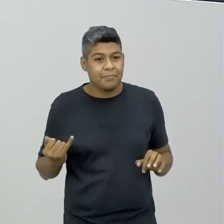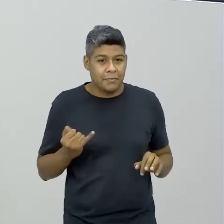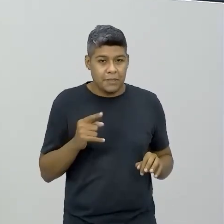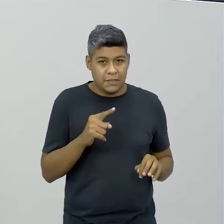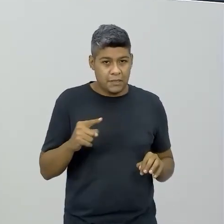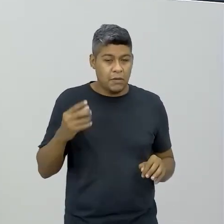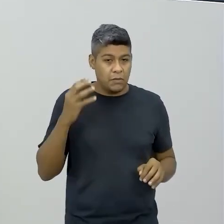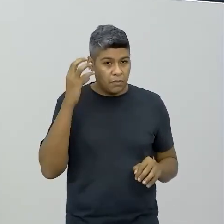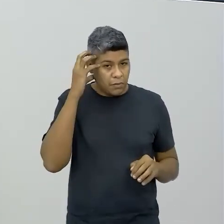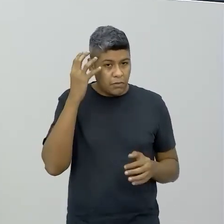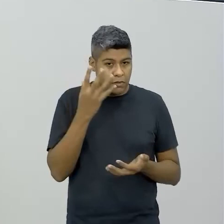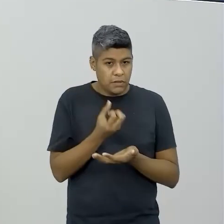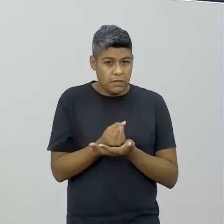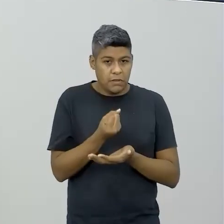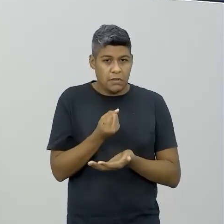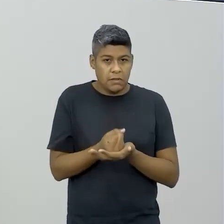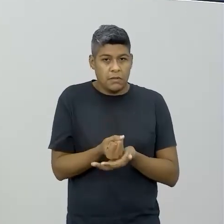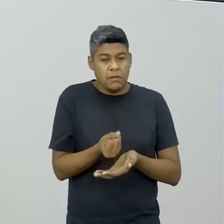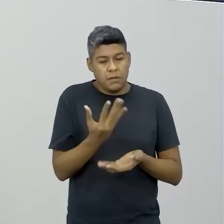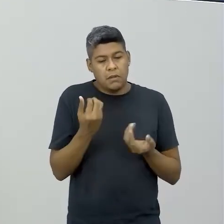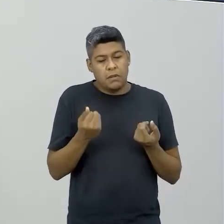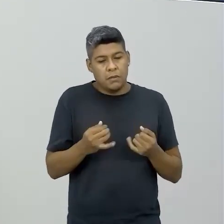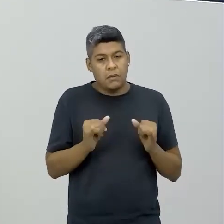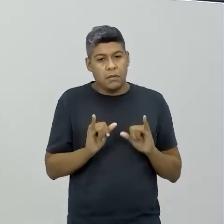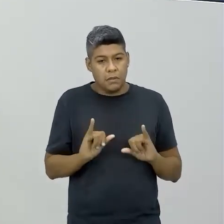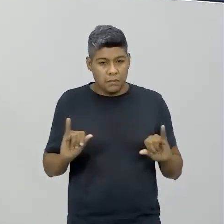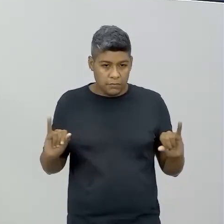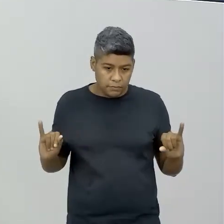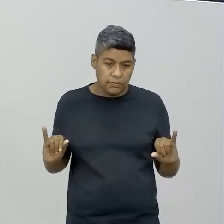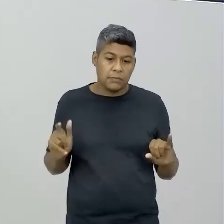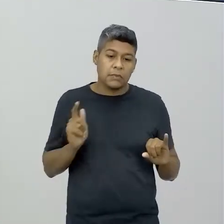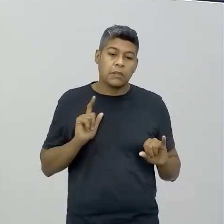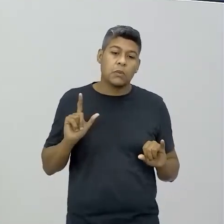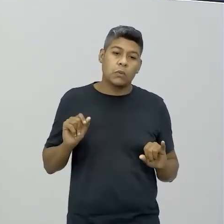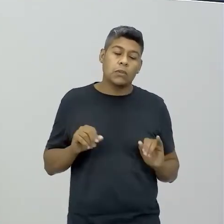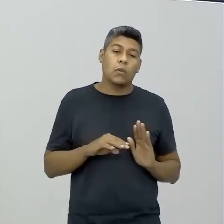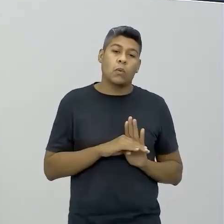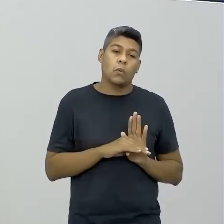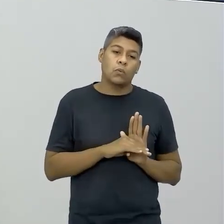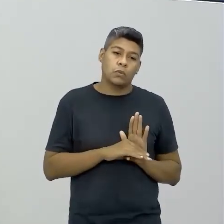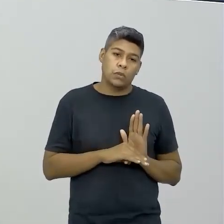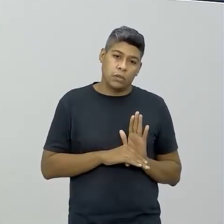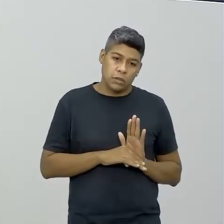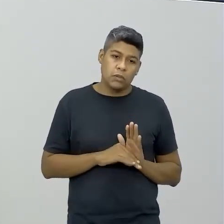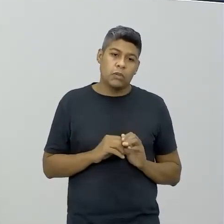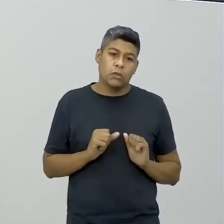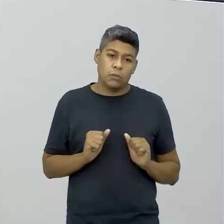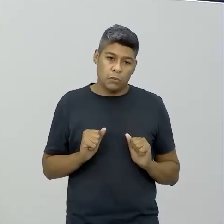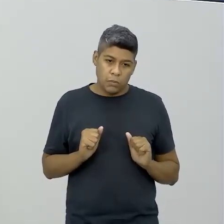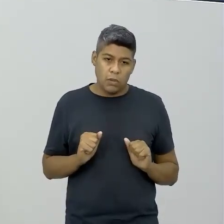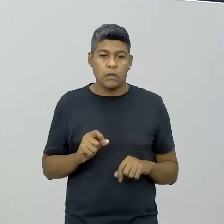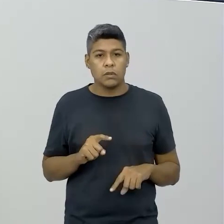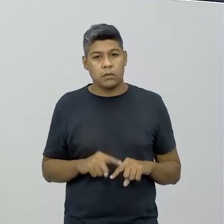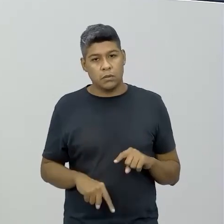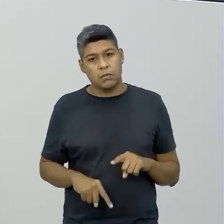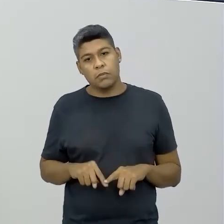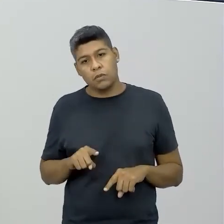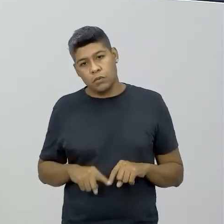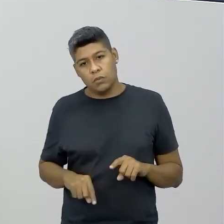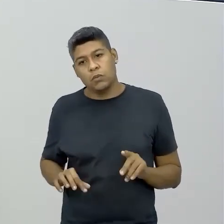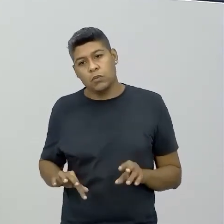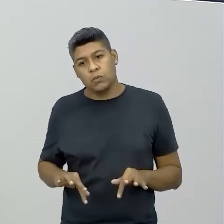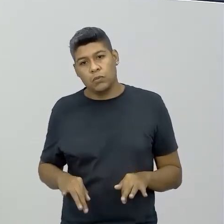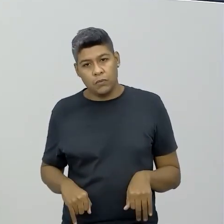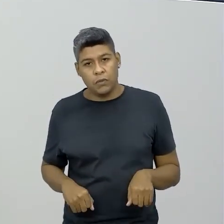seu podcast seja explicativo, informativo, que ele tenha um roteiro e ele seja um dos produtos finais que você